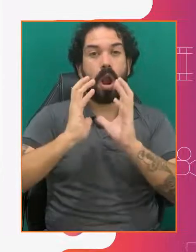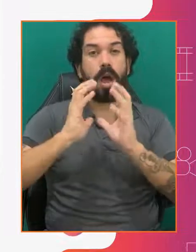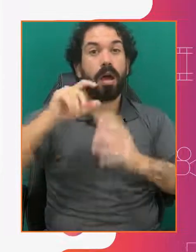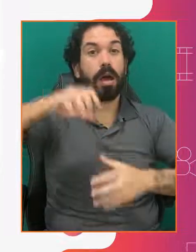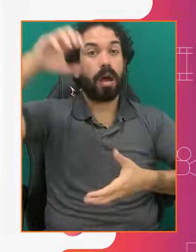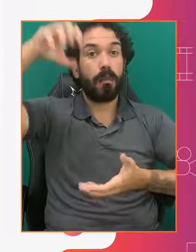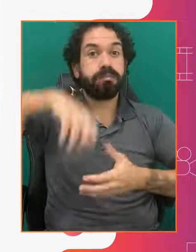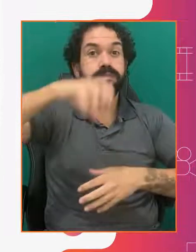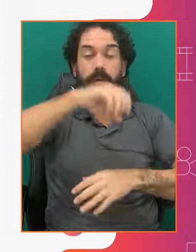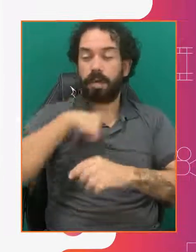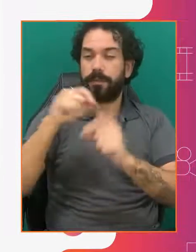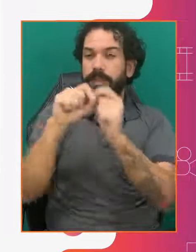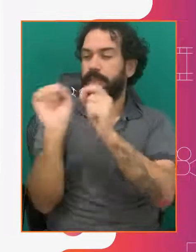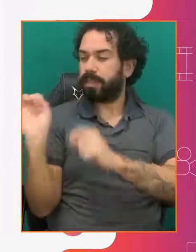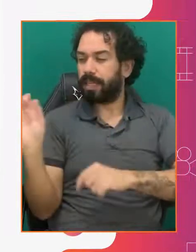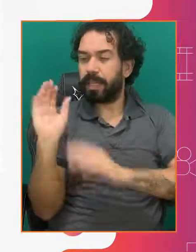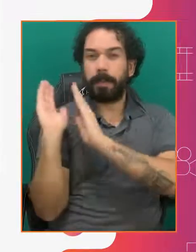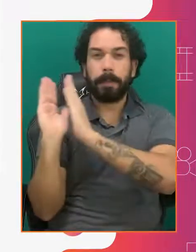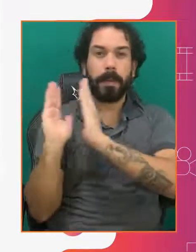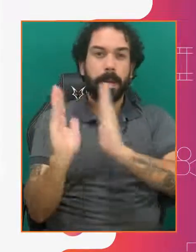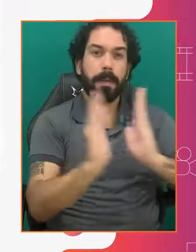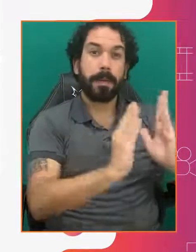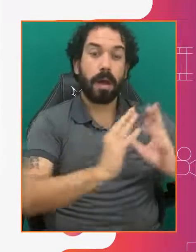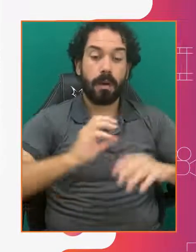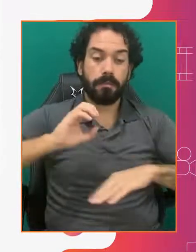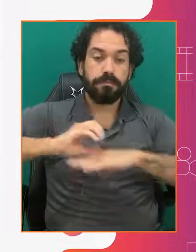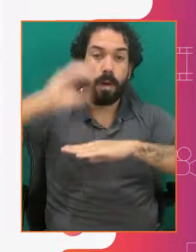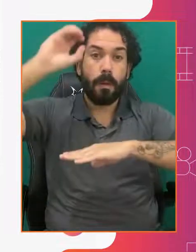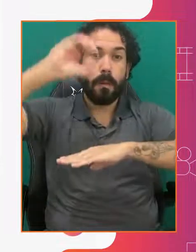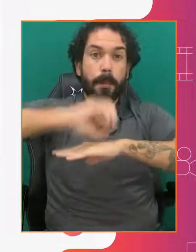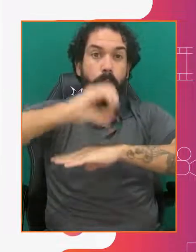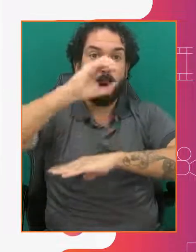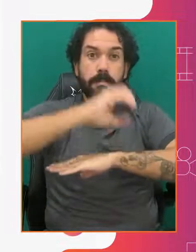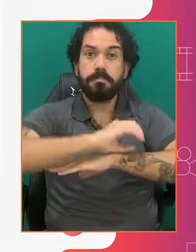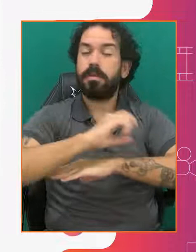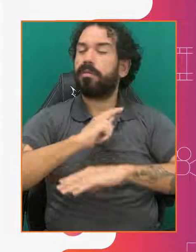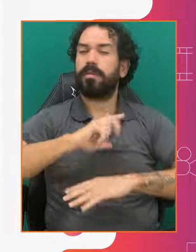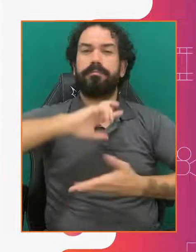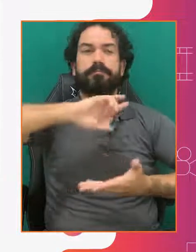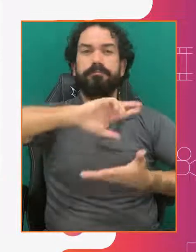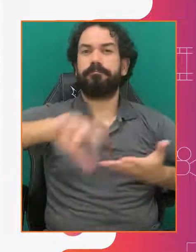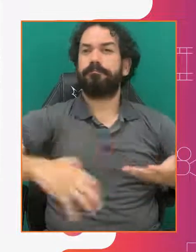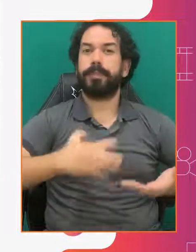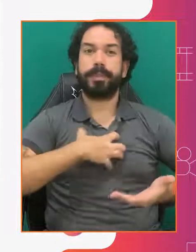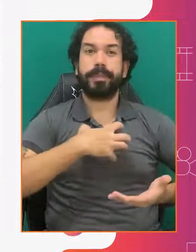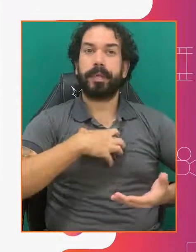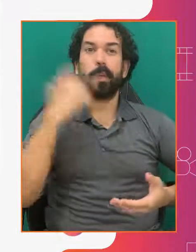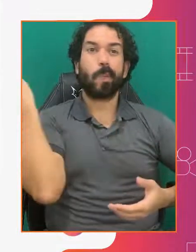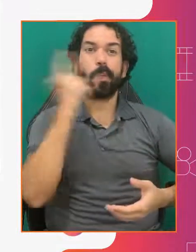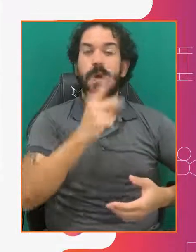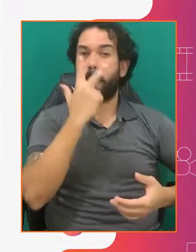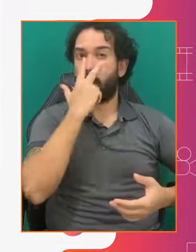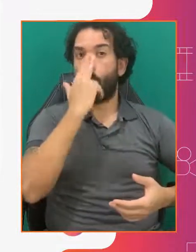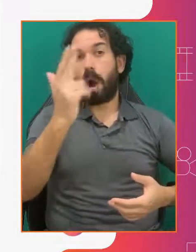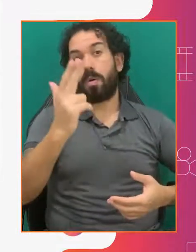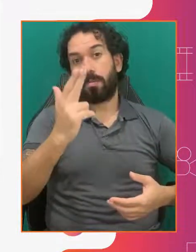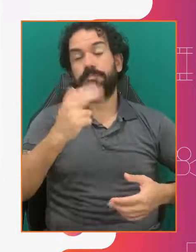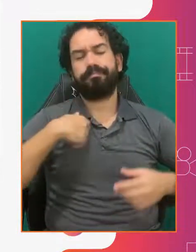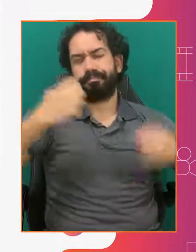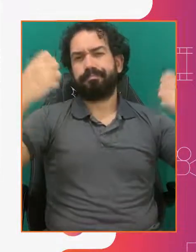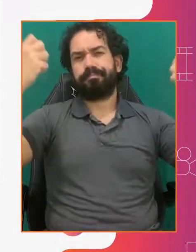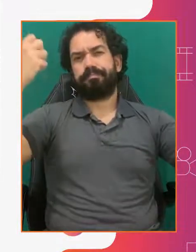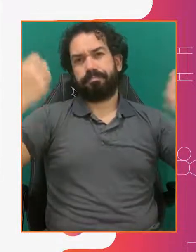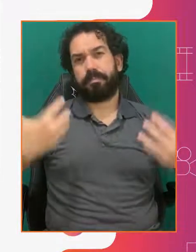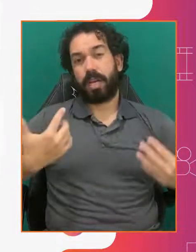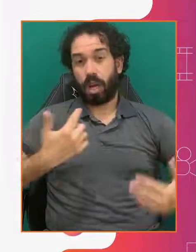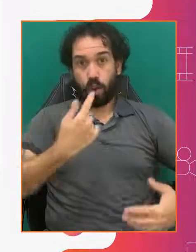saltitante. Tem vários métodos de fazer esse exercício e chegar num mesmo resultado. Eu vou